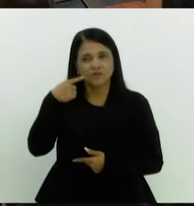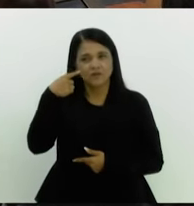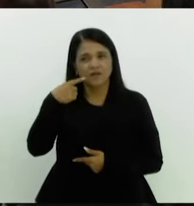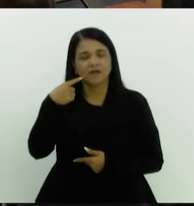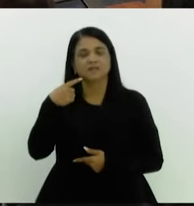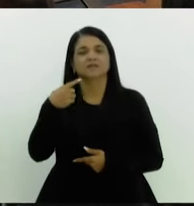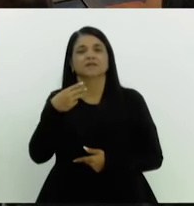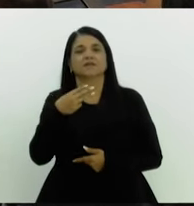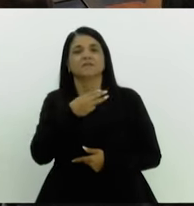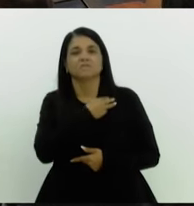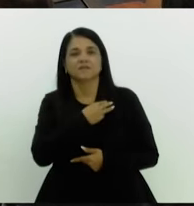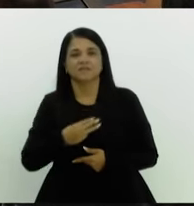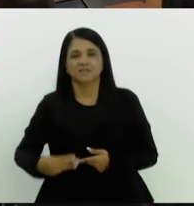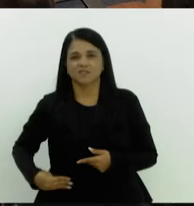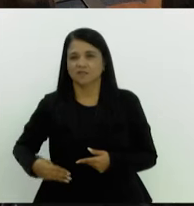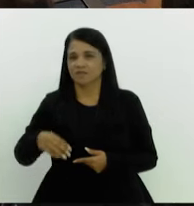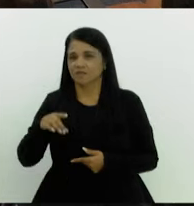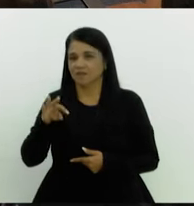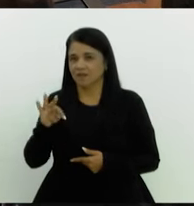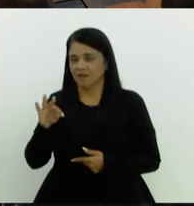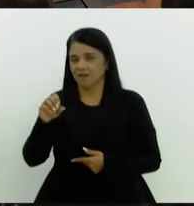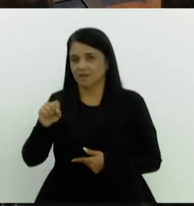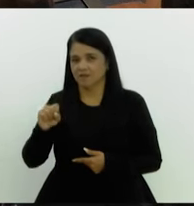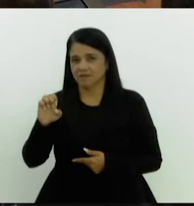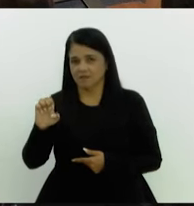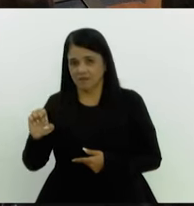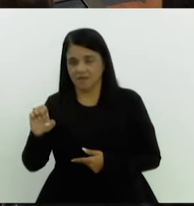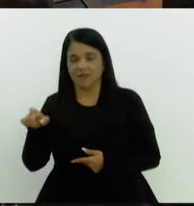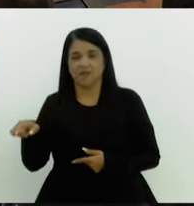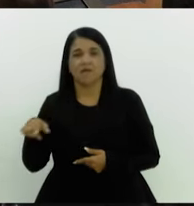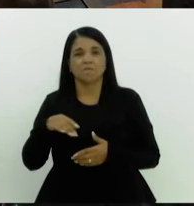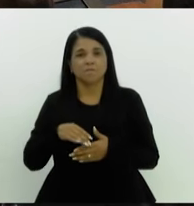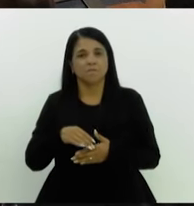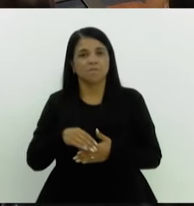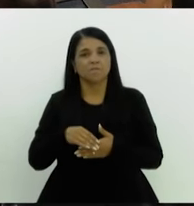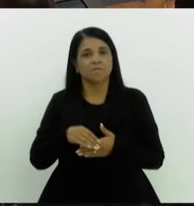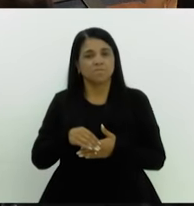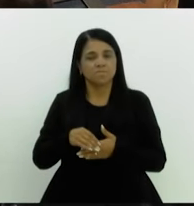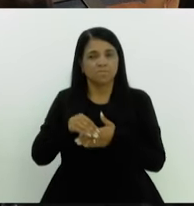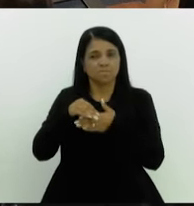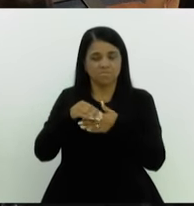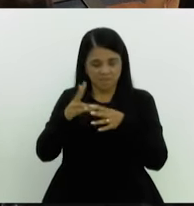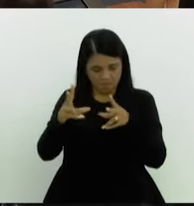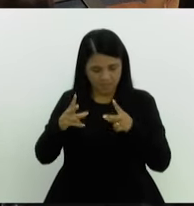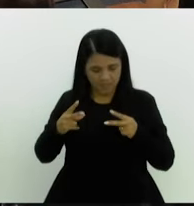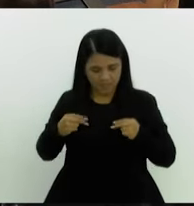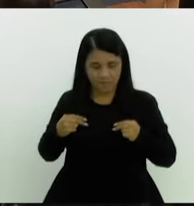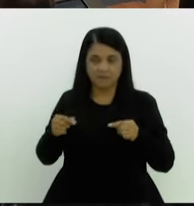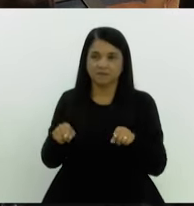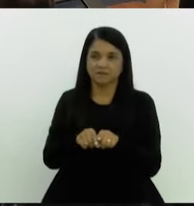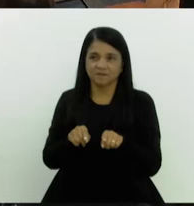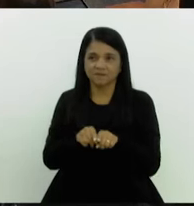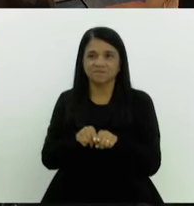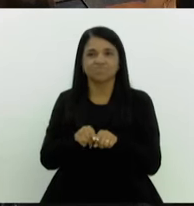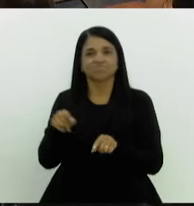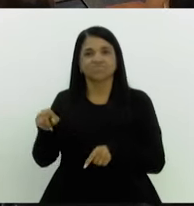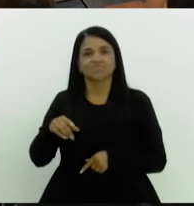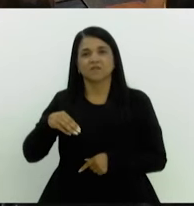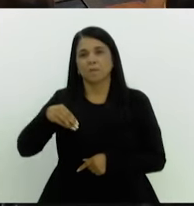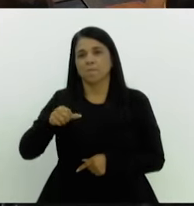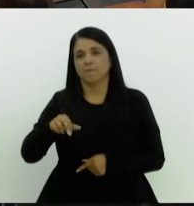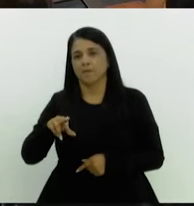TSE combativa militante que coloca as veias dela em todas as causas na defesa da mulher Maria Cláudia